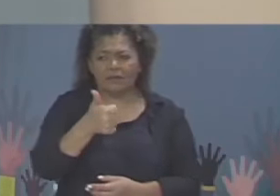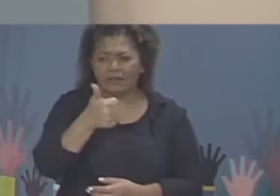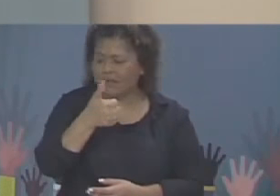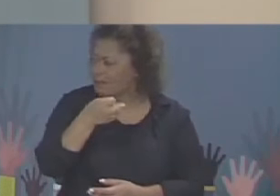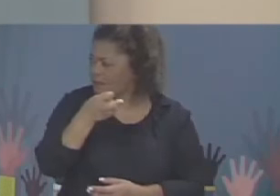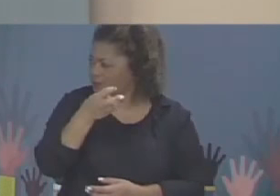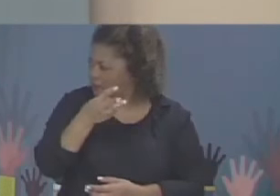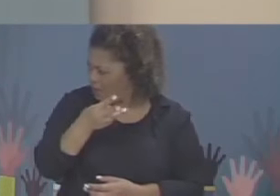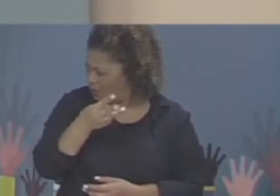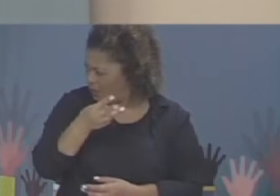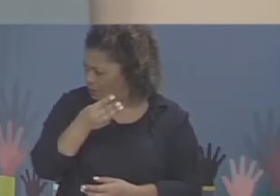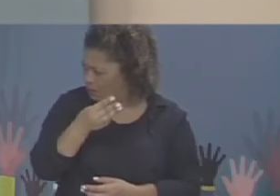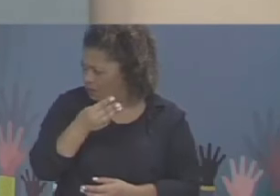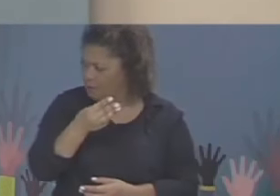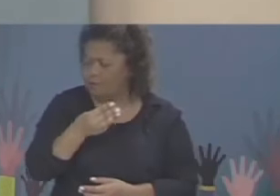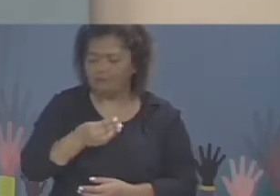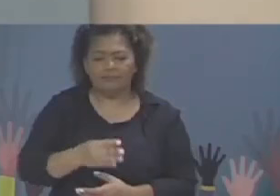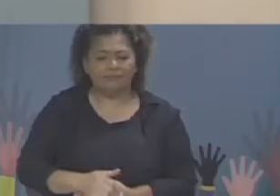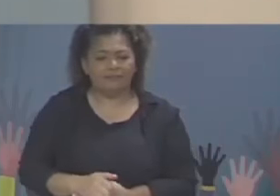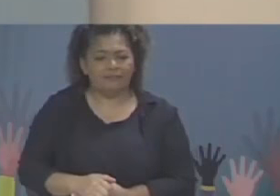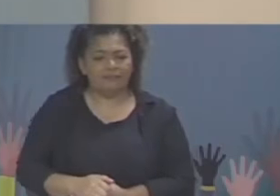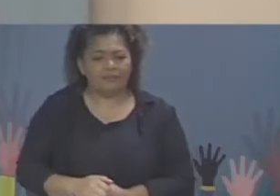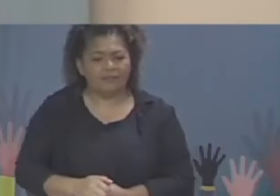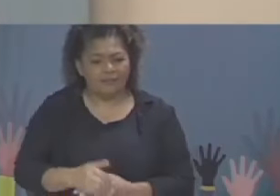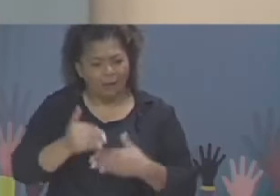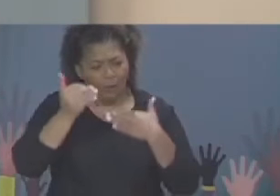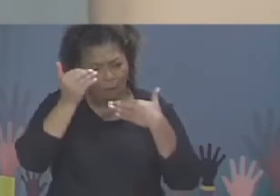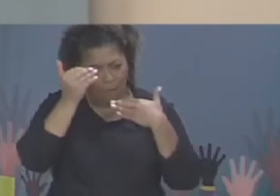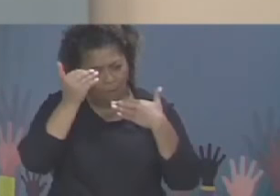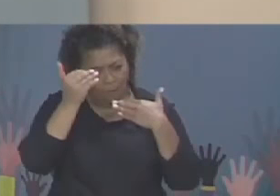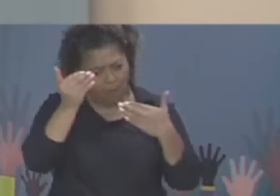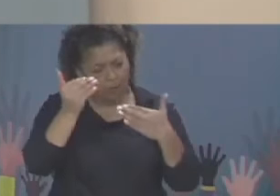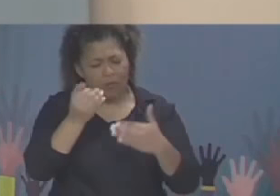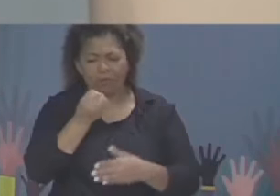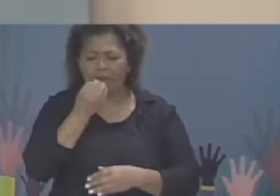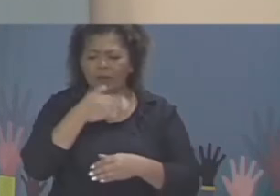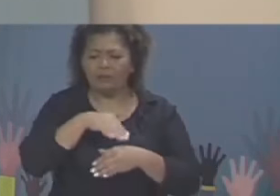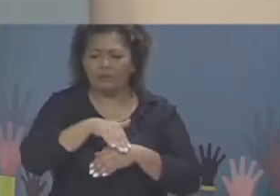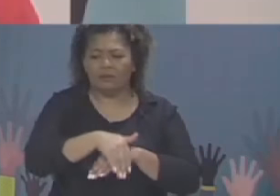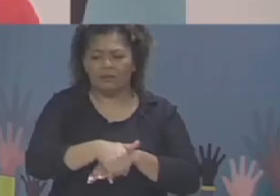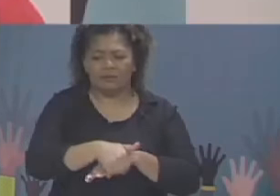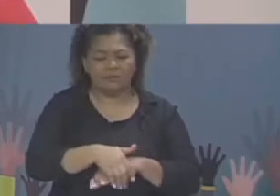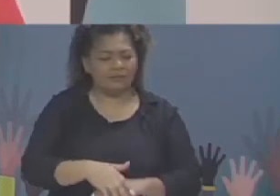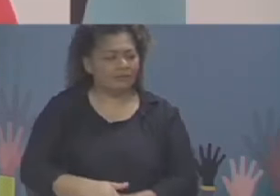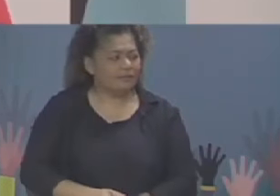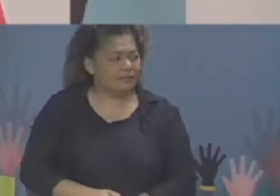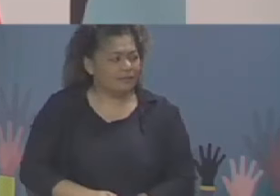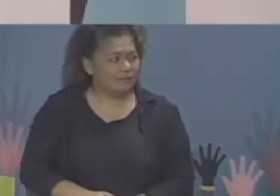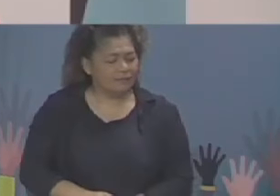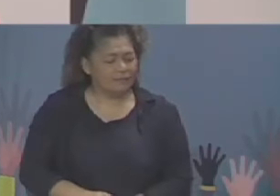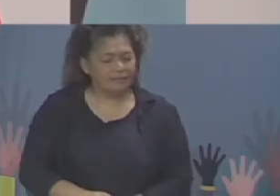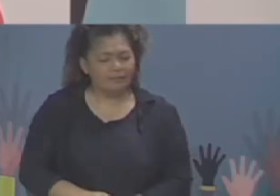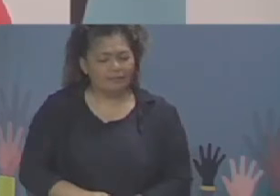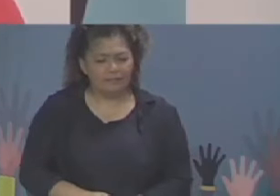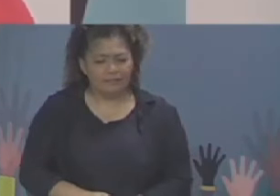CFP e um novo CRP. Desejo a todos uma ótima noite, um excelente debate.